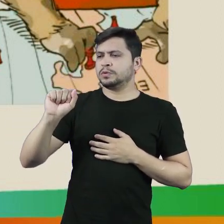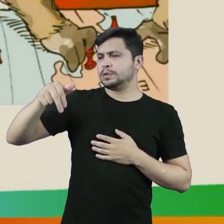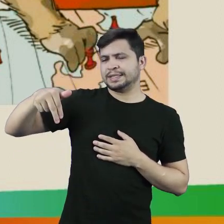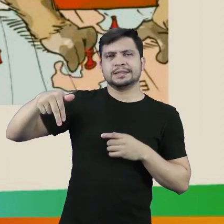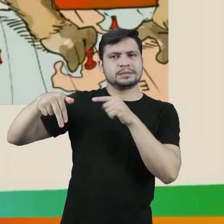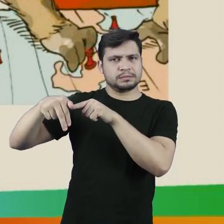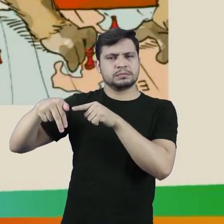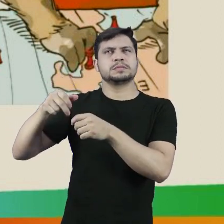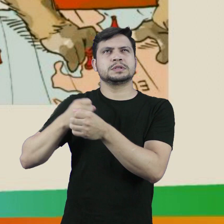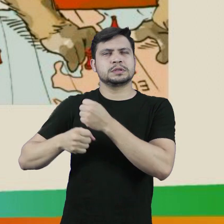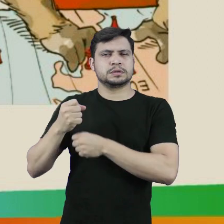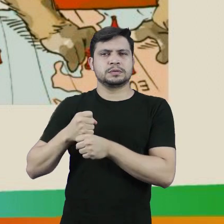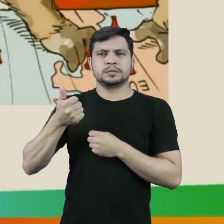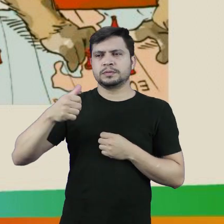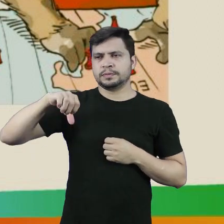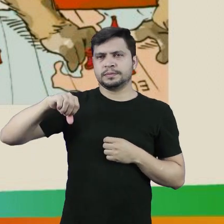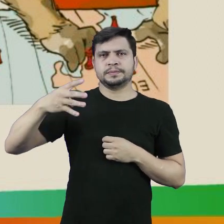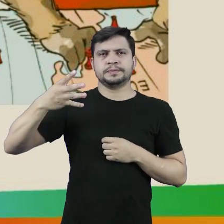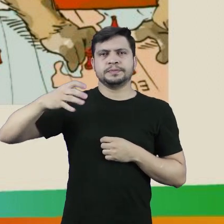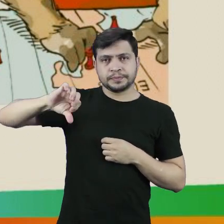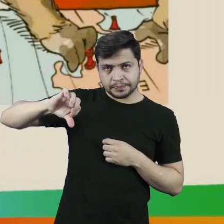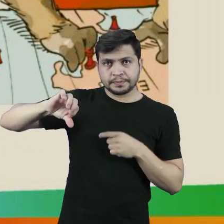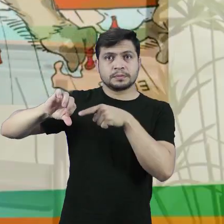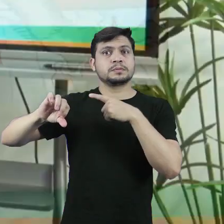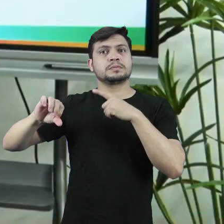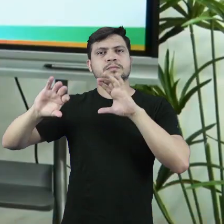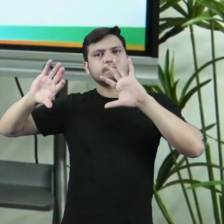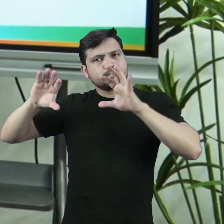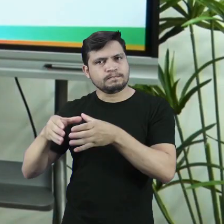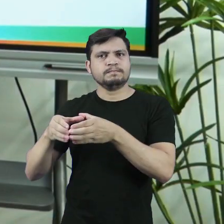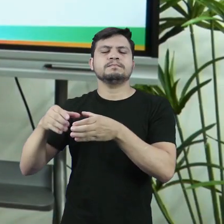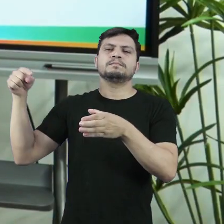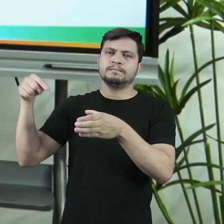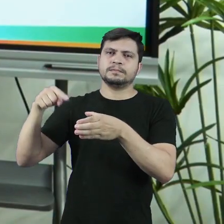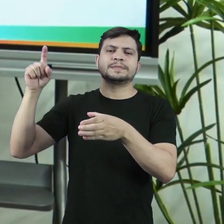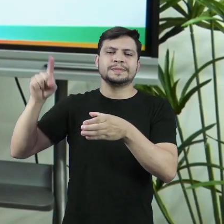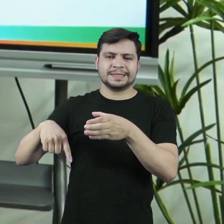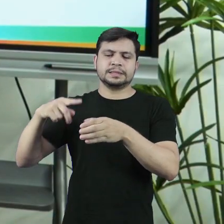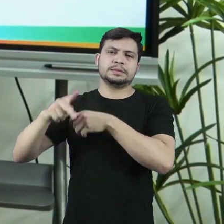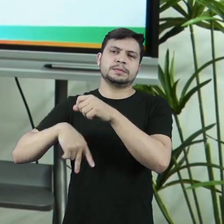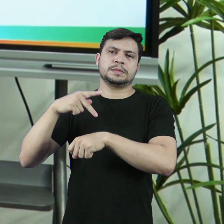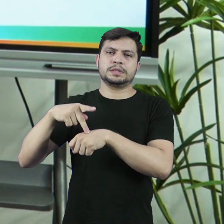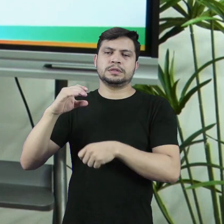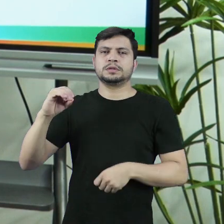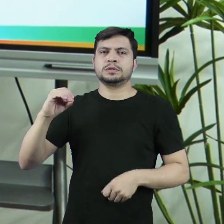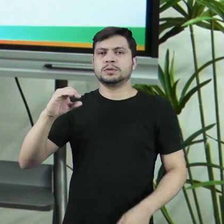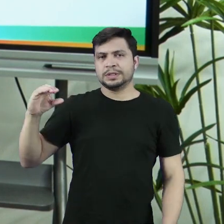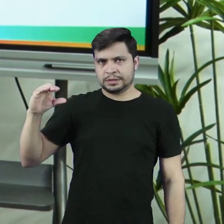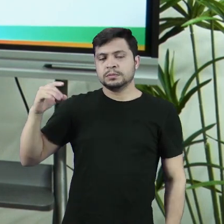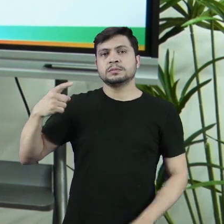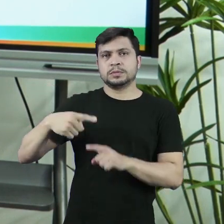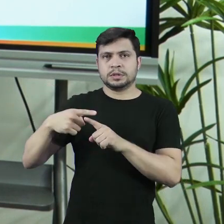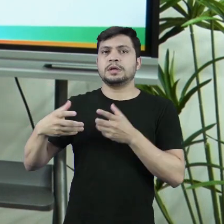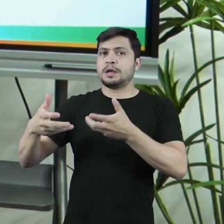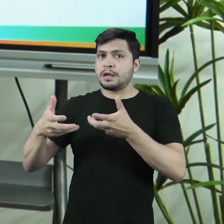Unidos em 49, que reunia militarmente os países ocidentais justamente para ampliar a área de